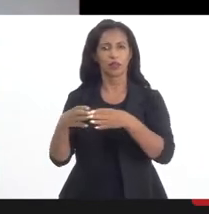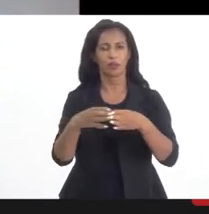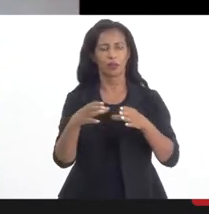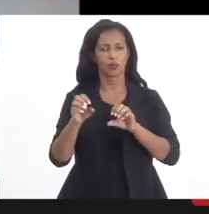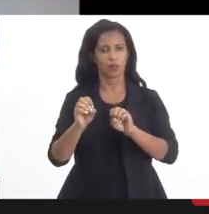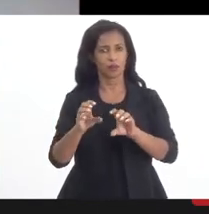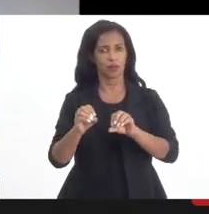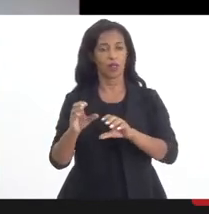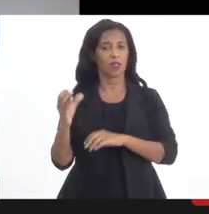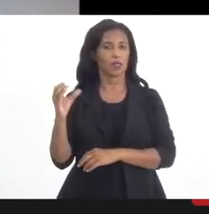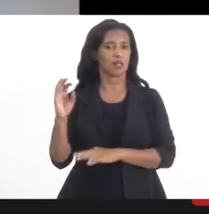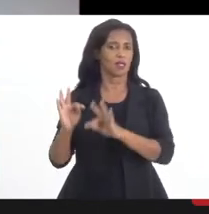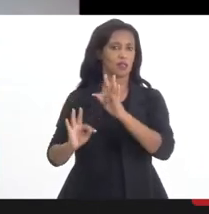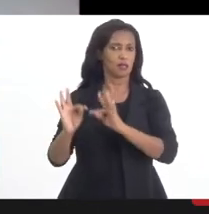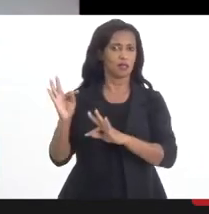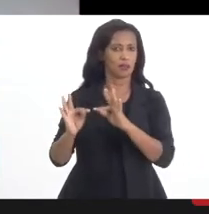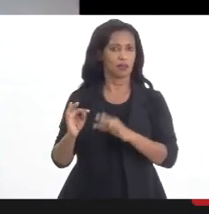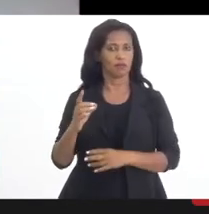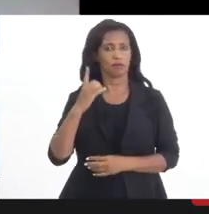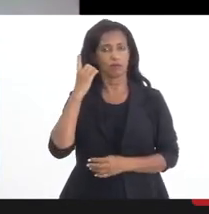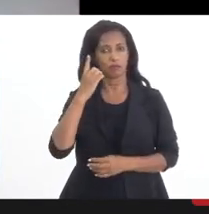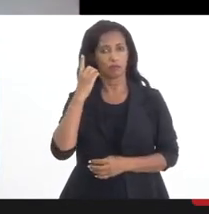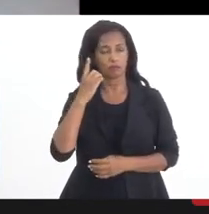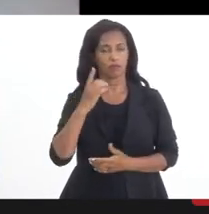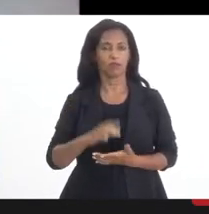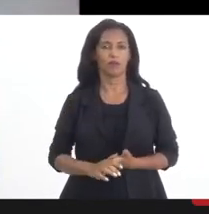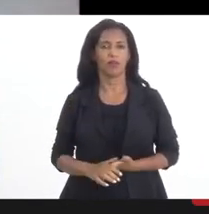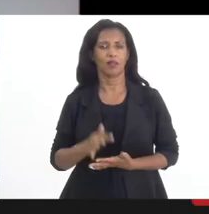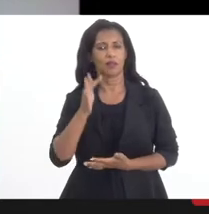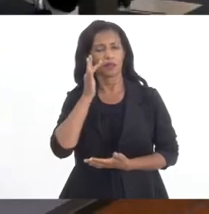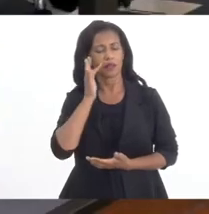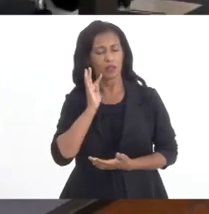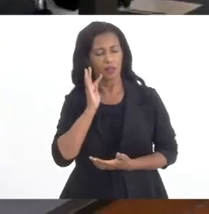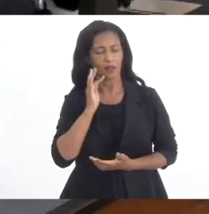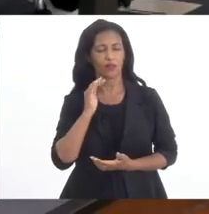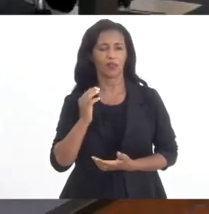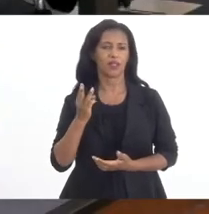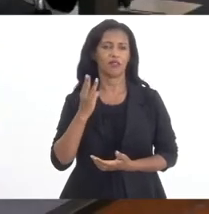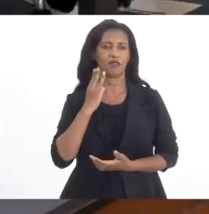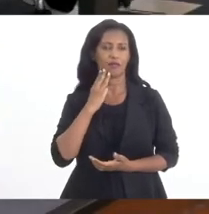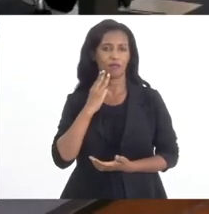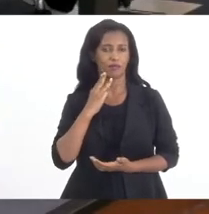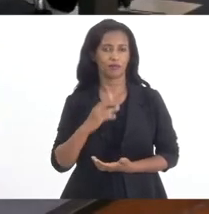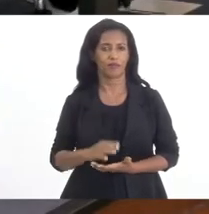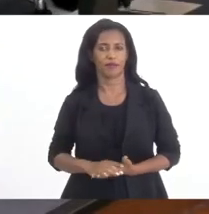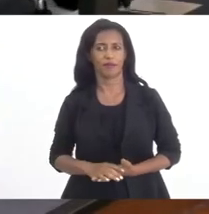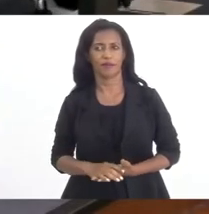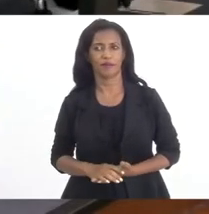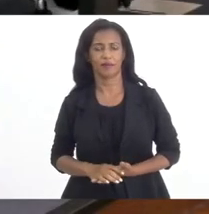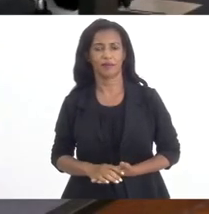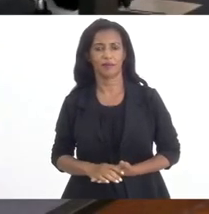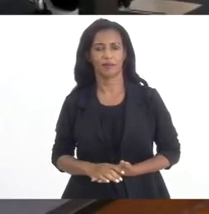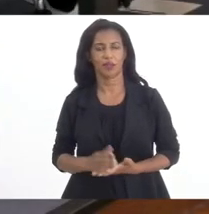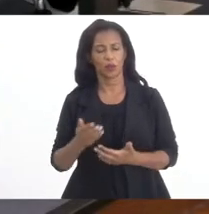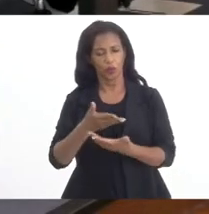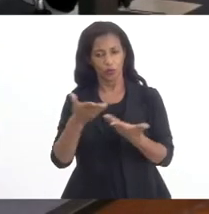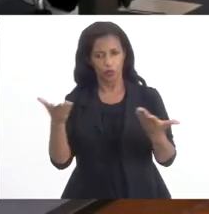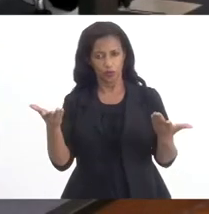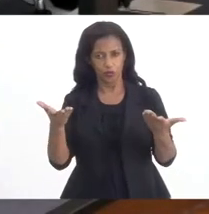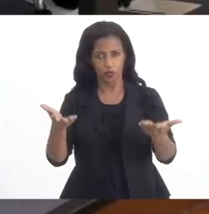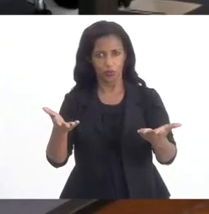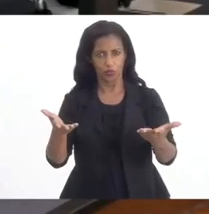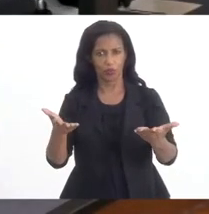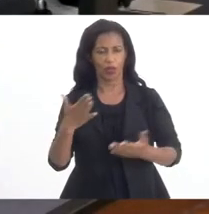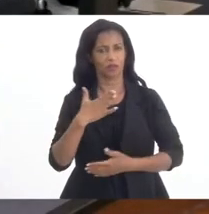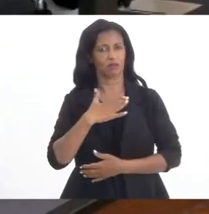e de ciência e tecnologia, deputados Flávio Serafini, Valdeck Carneiro, os quais, né, com